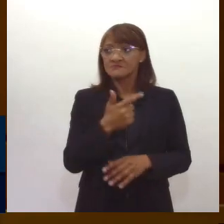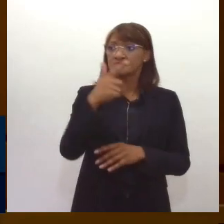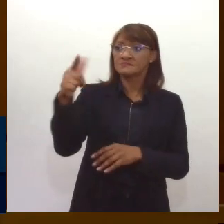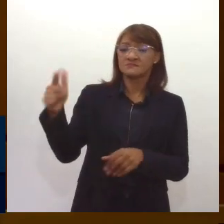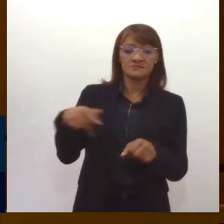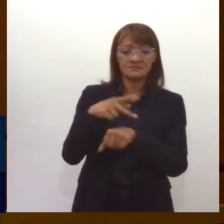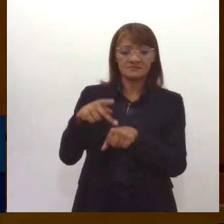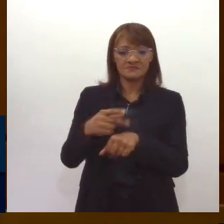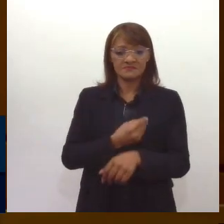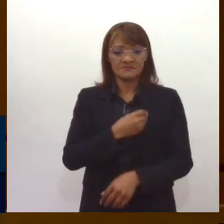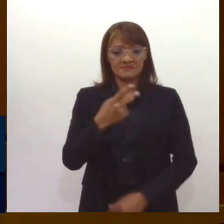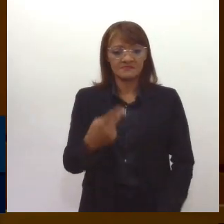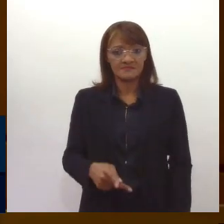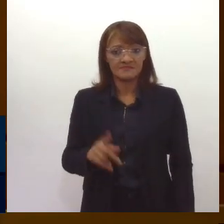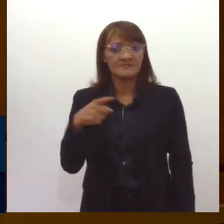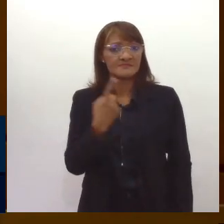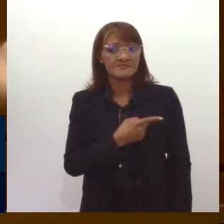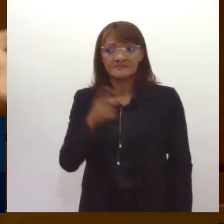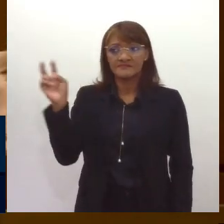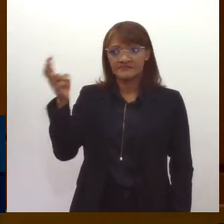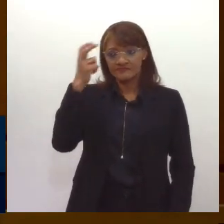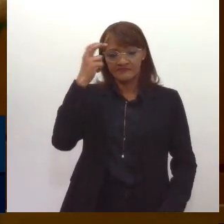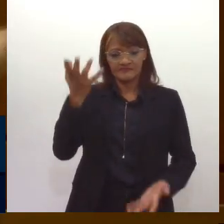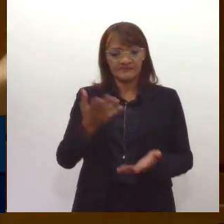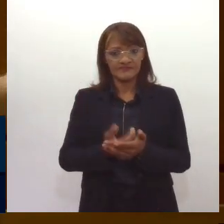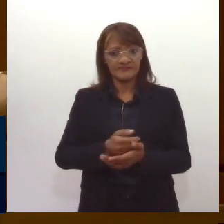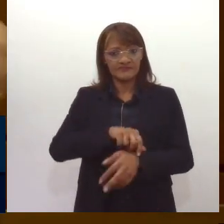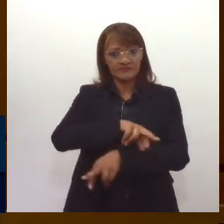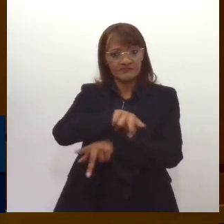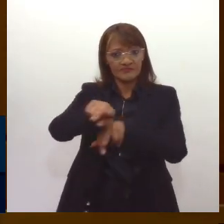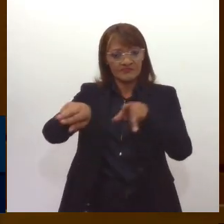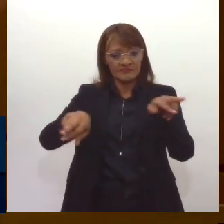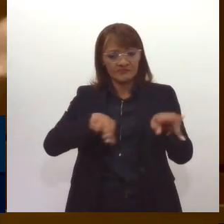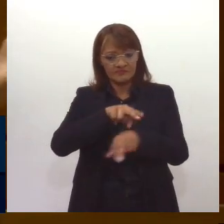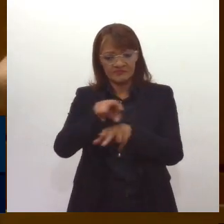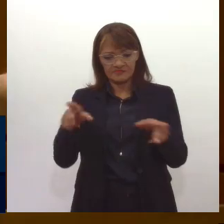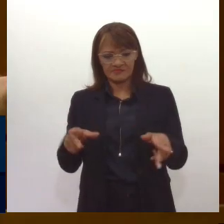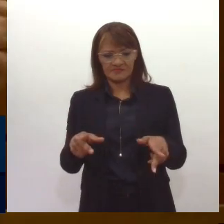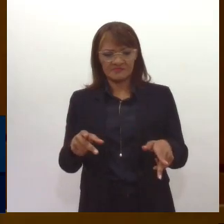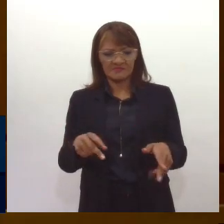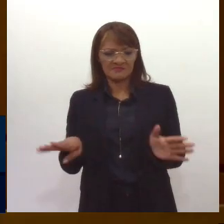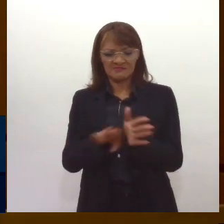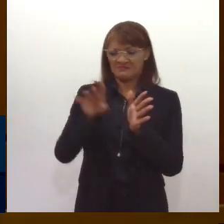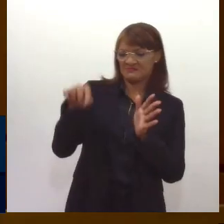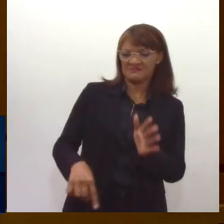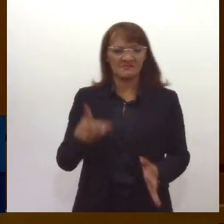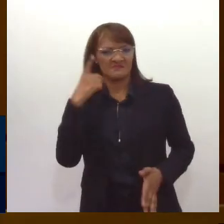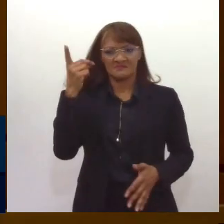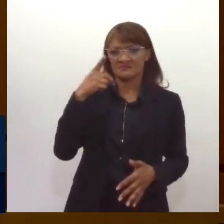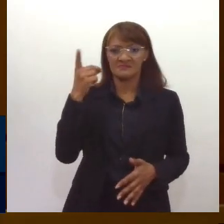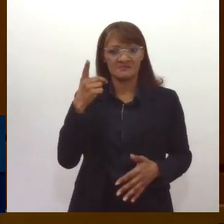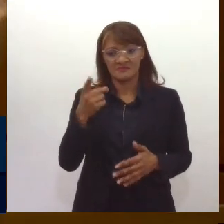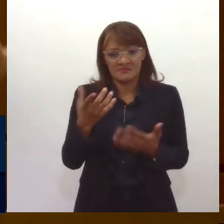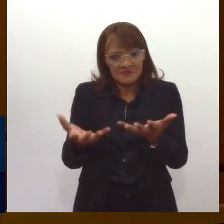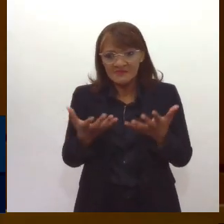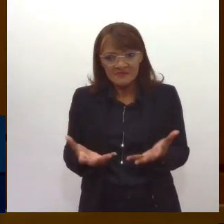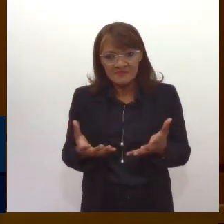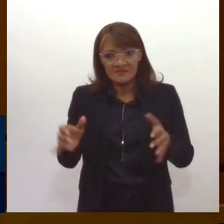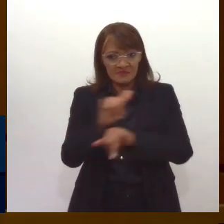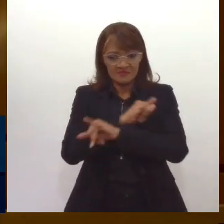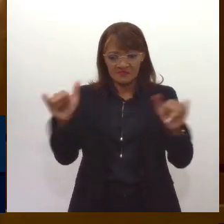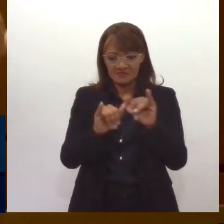é miscigenada, e vir alguém aqui, deputado, querer generalizar, querer divulgar fake